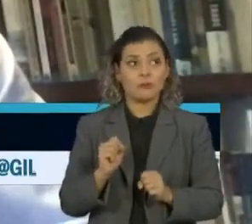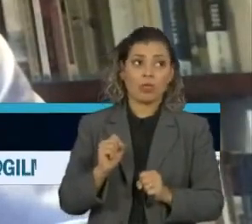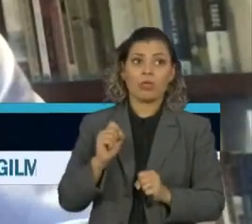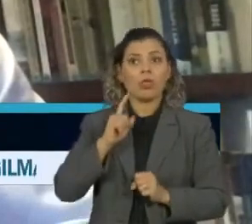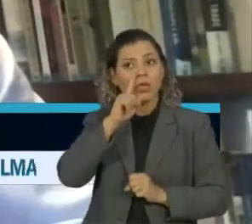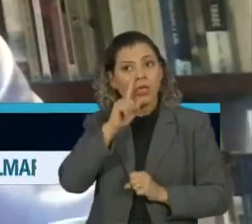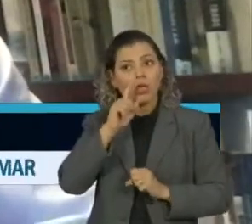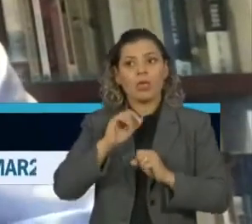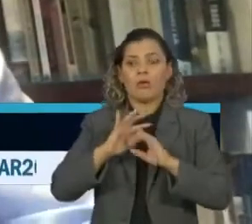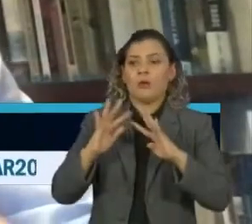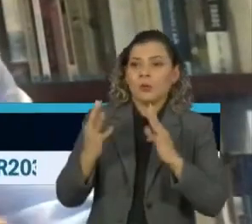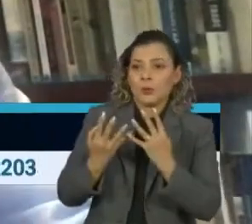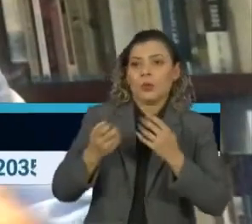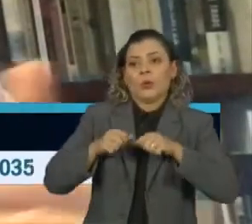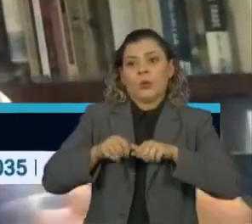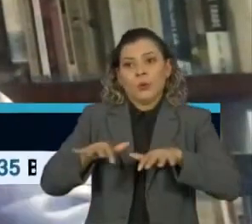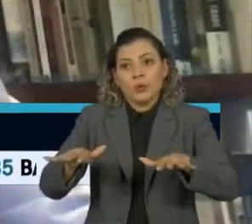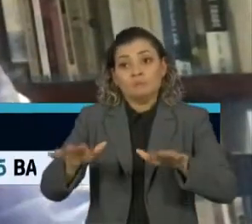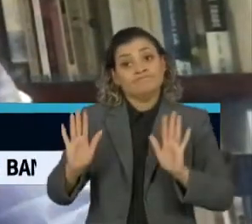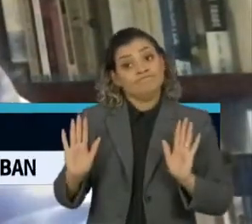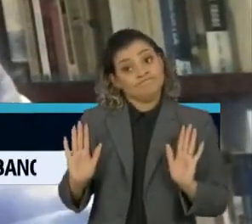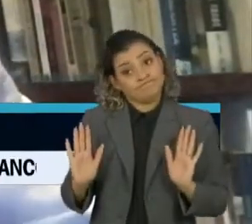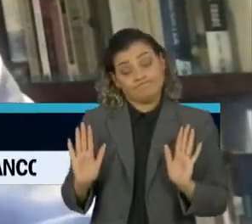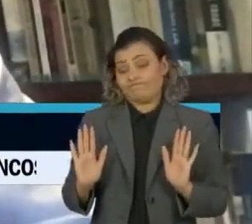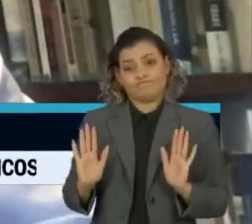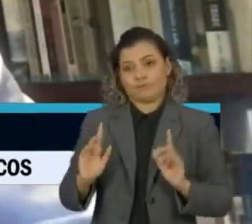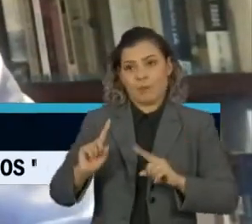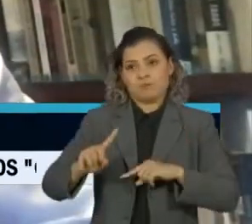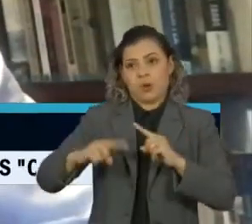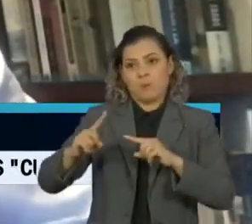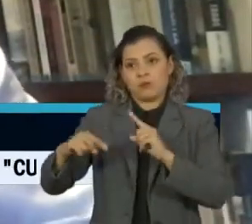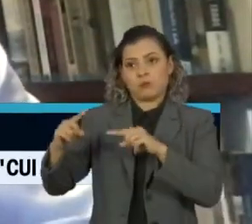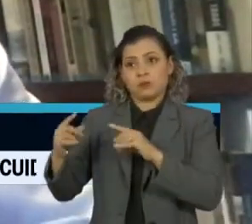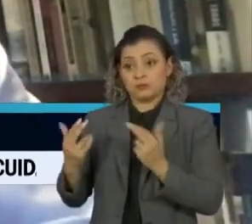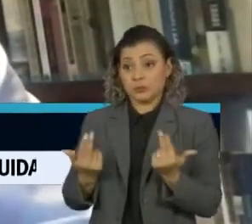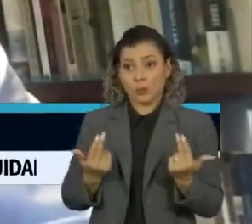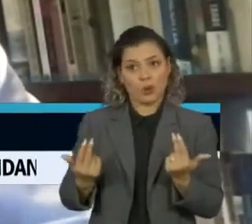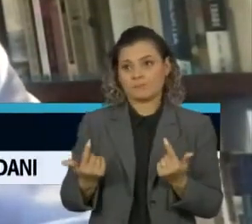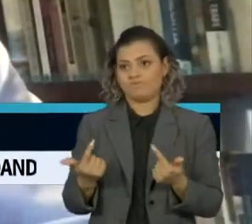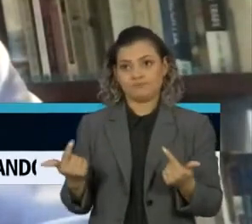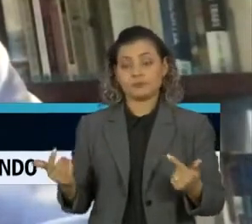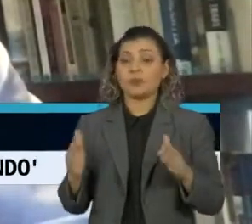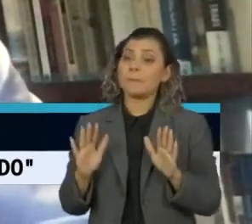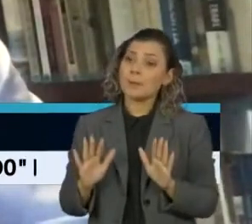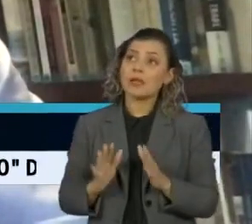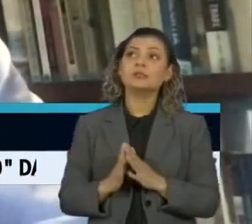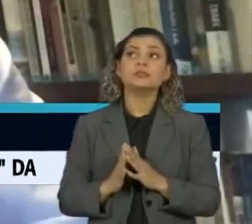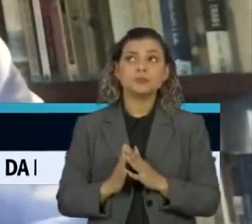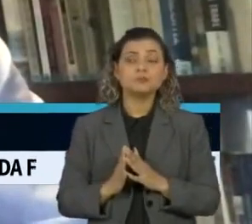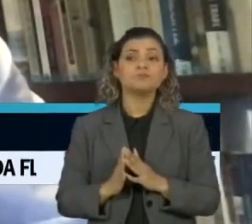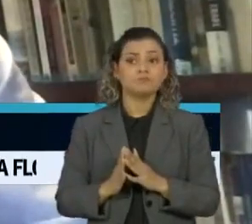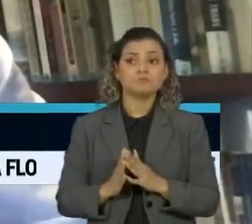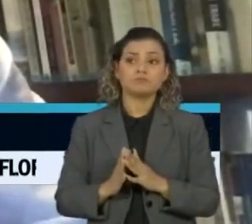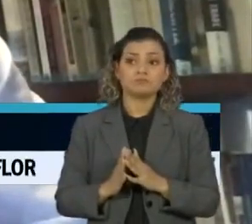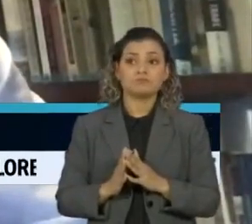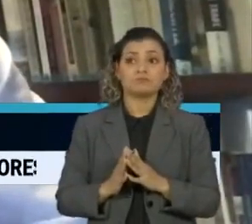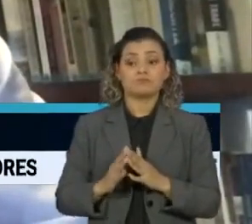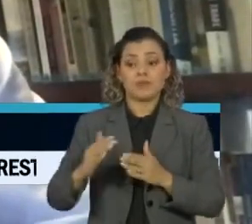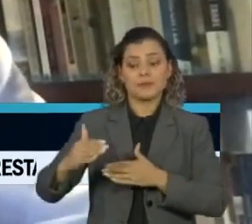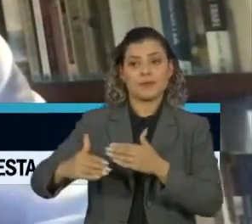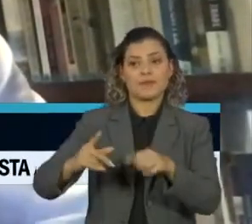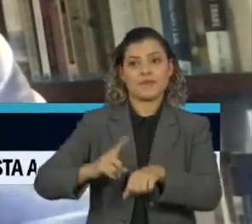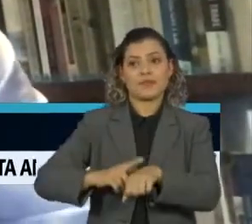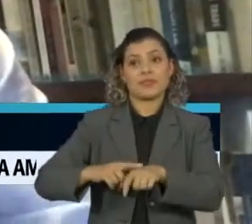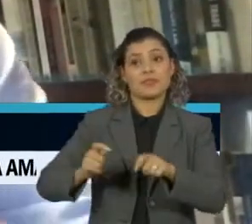contágio, o nível de atividade não recuperou o nível anterior, de modo que nós acho que ainda teremos